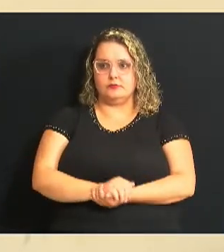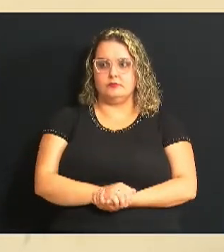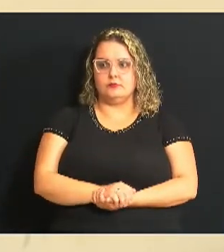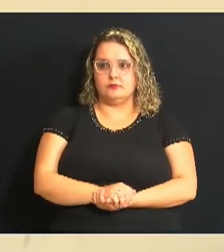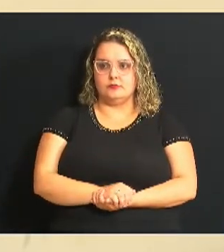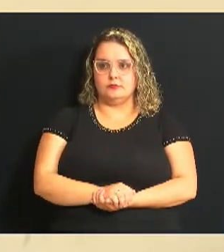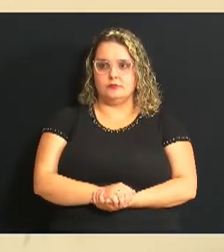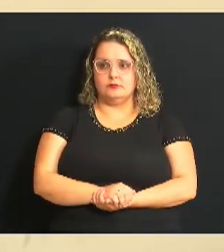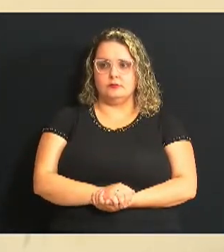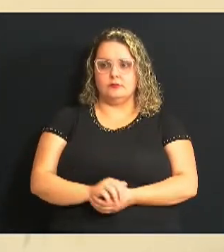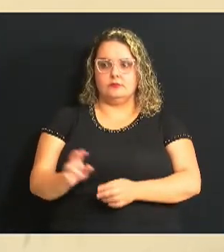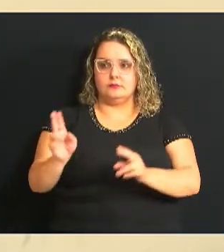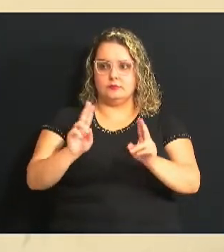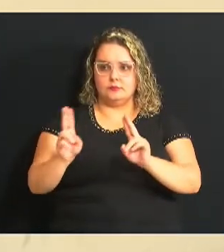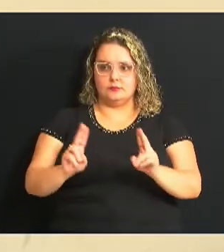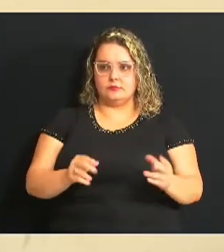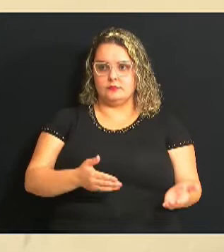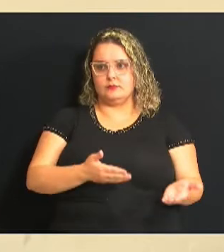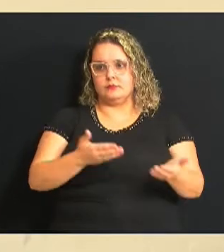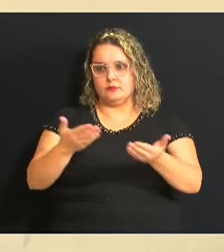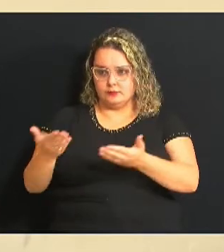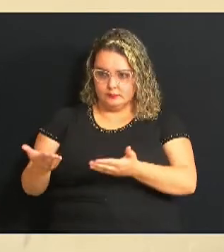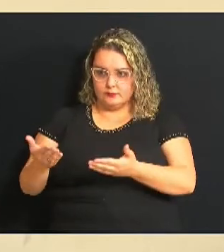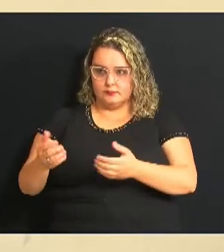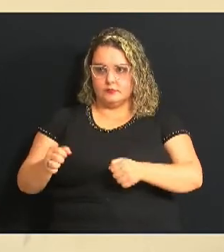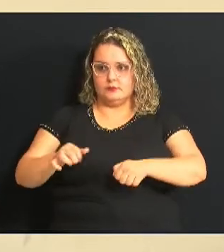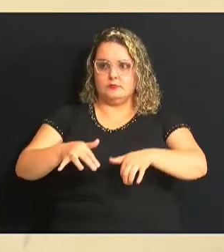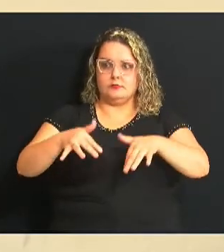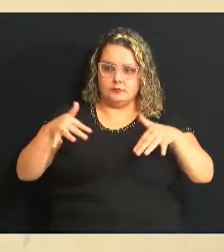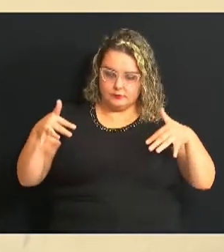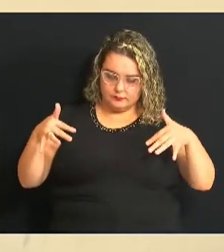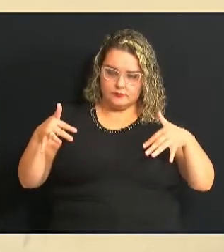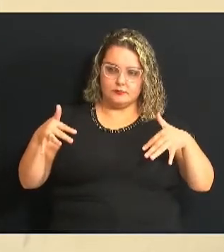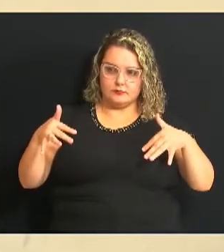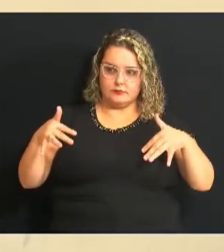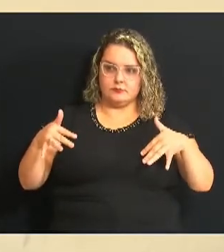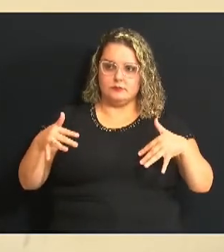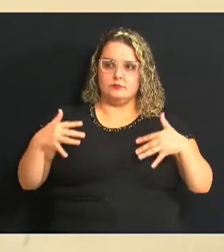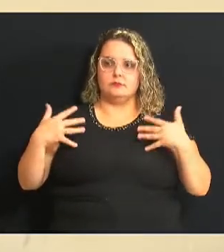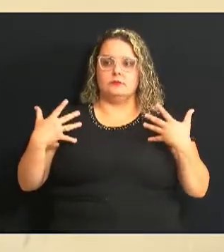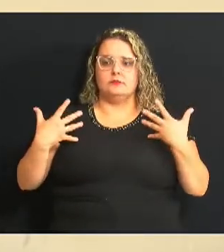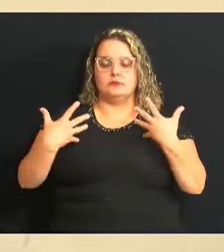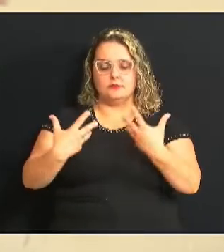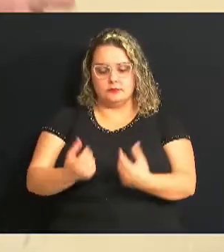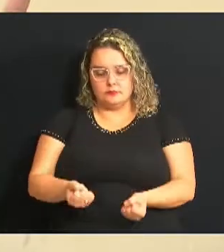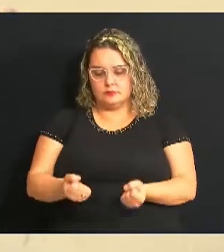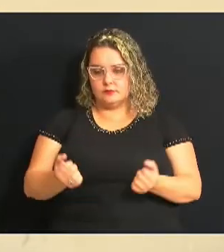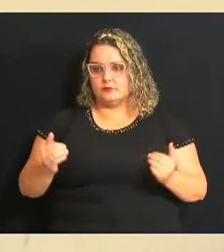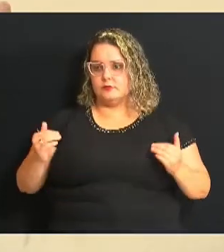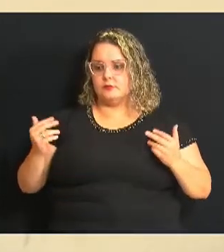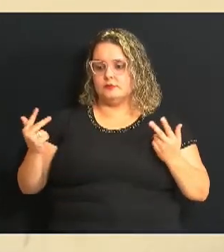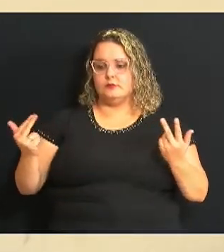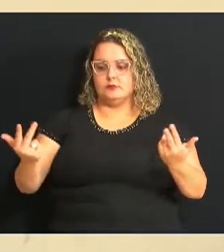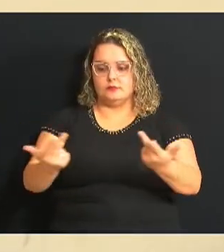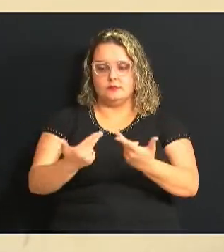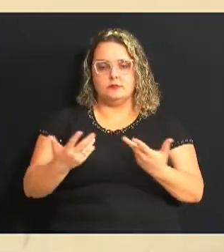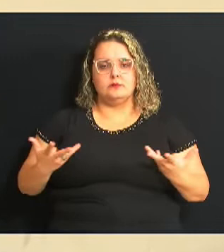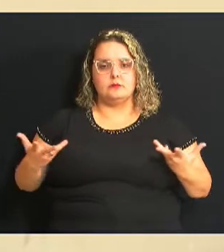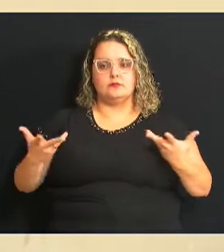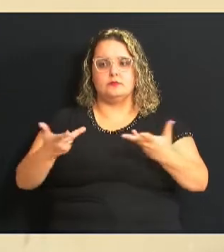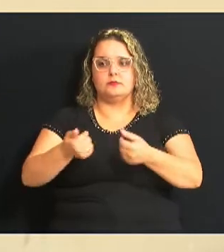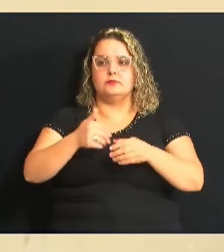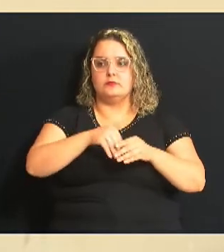os nomes que eu apresentei nesse plenário foram acolhidos unanimemente. Todos